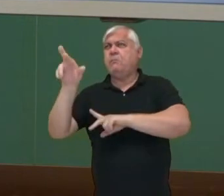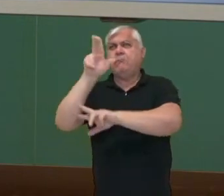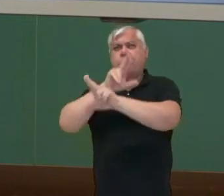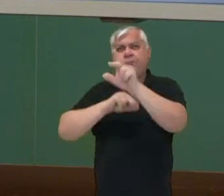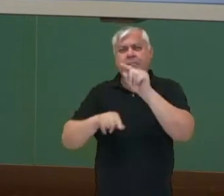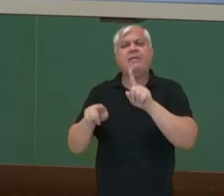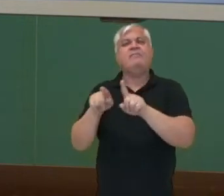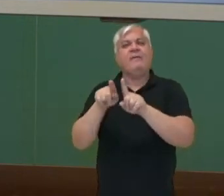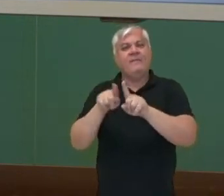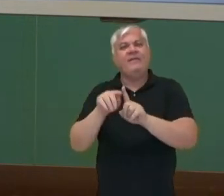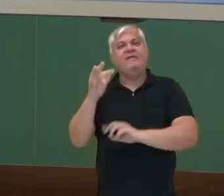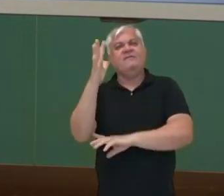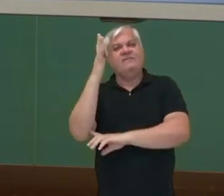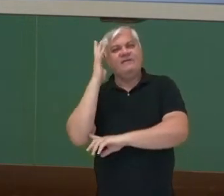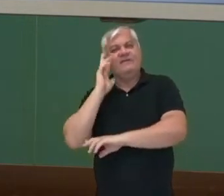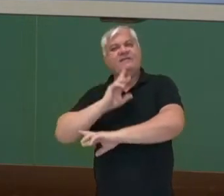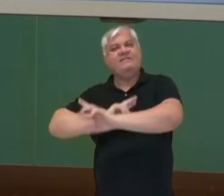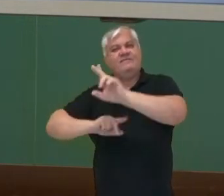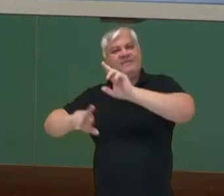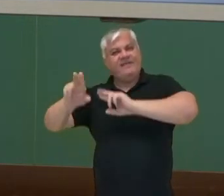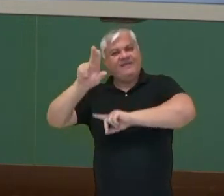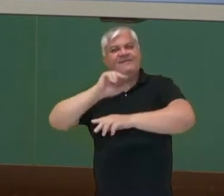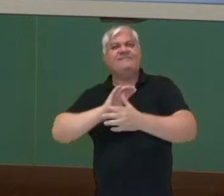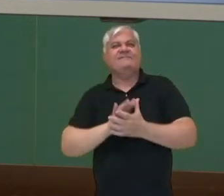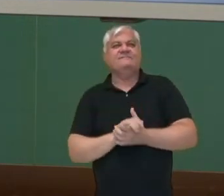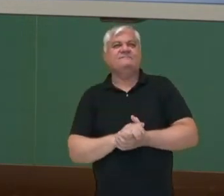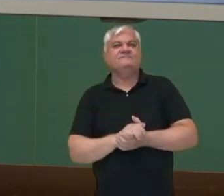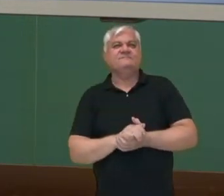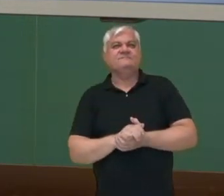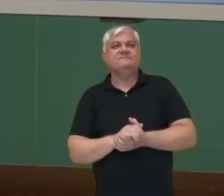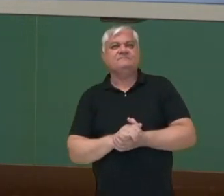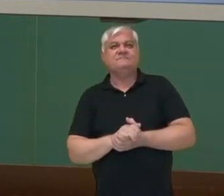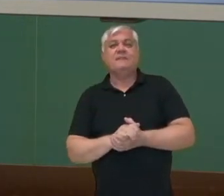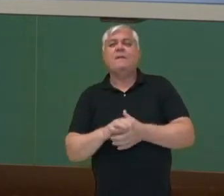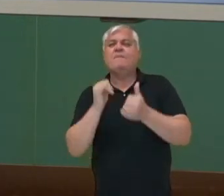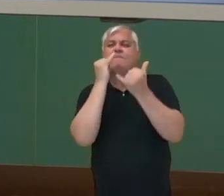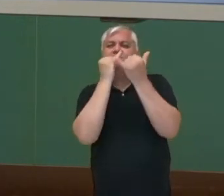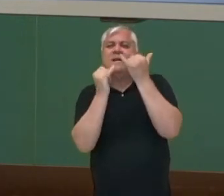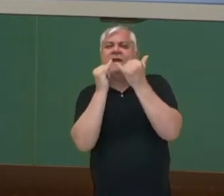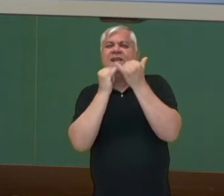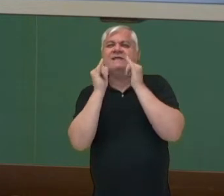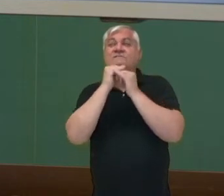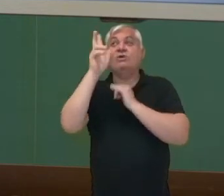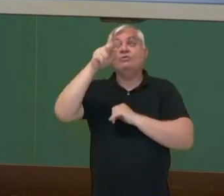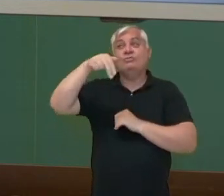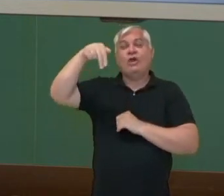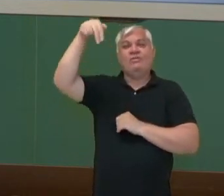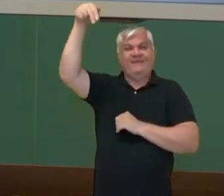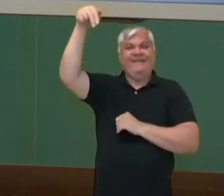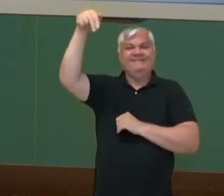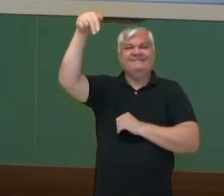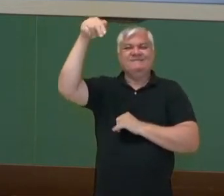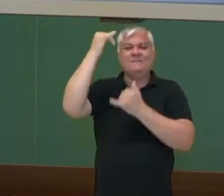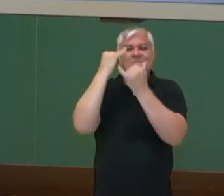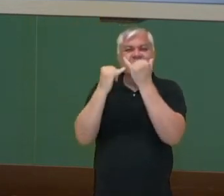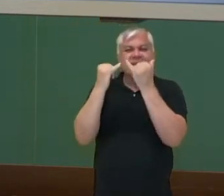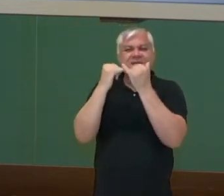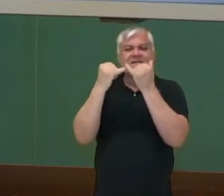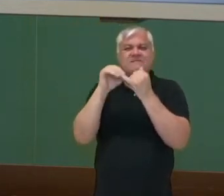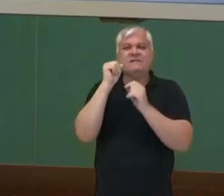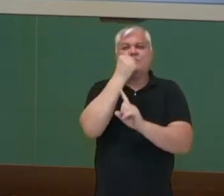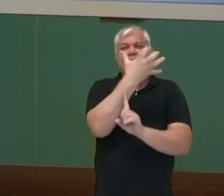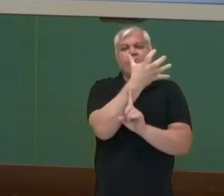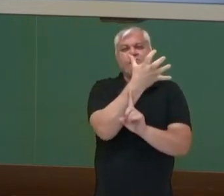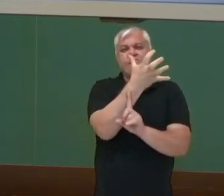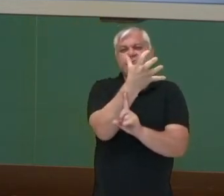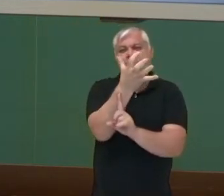diferentes tipos de vegetação formando ali também, né? É uma paisagem muito parecida com parte da região nordeste, né? Chamada de